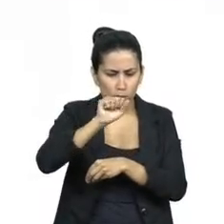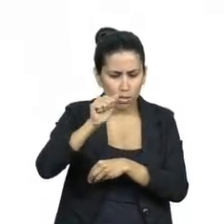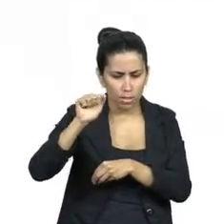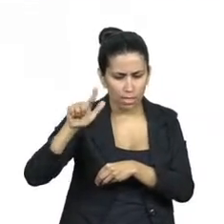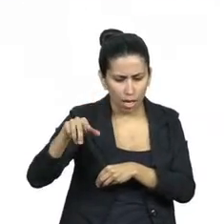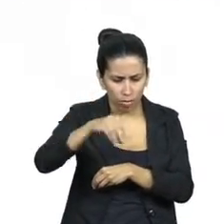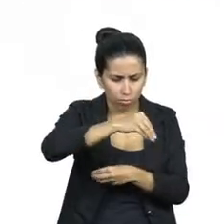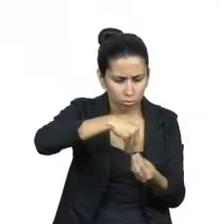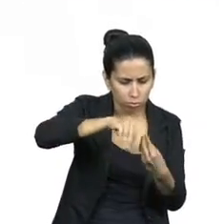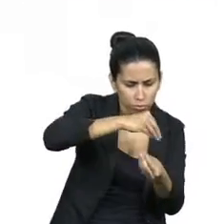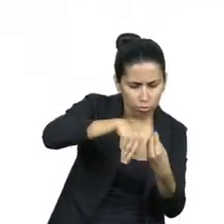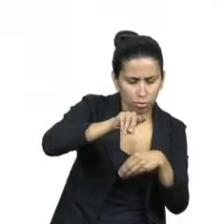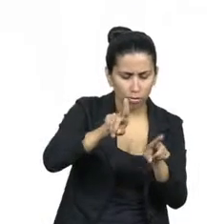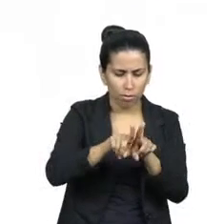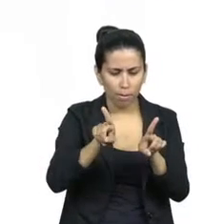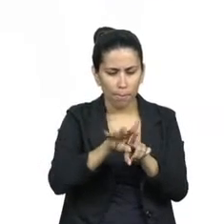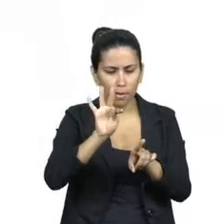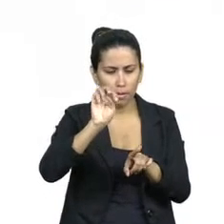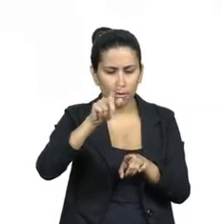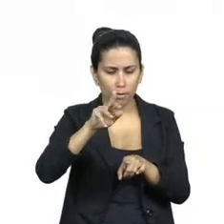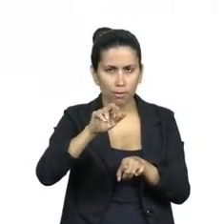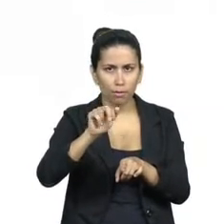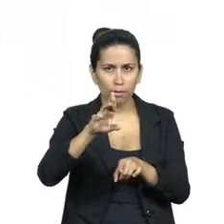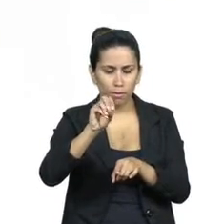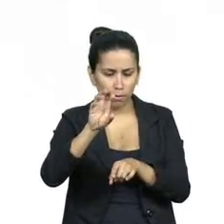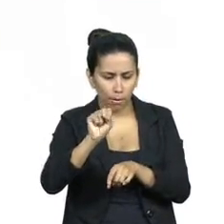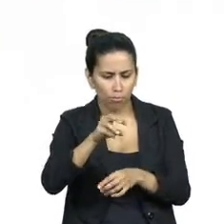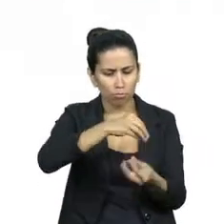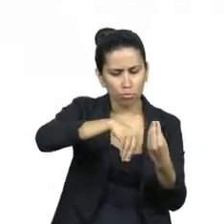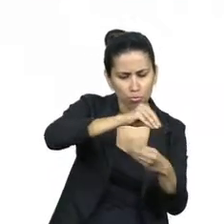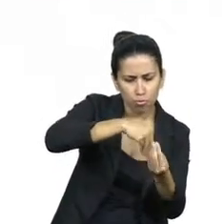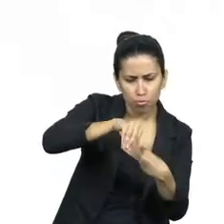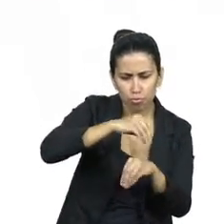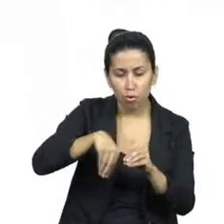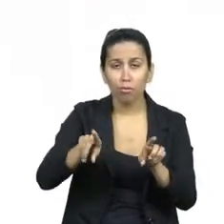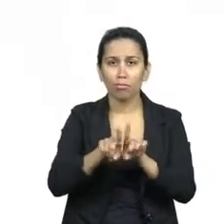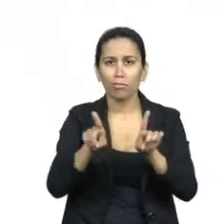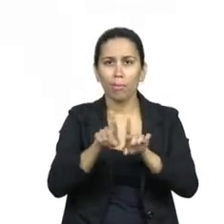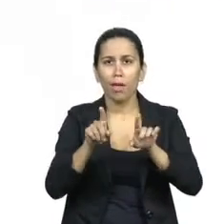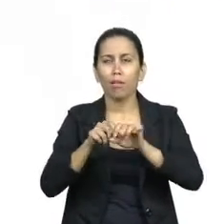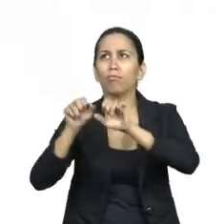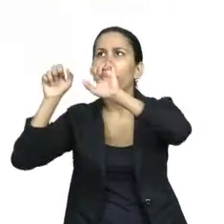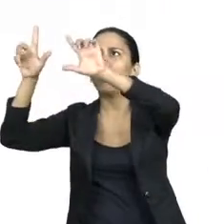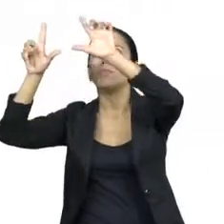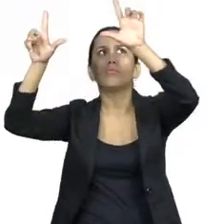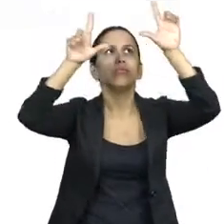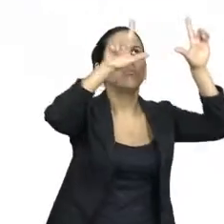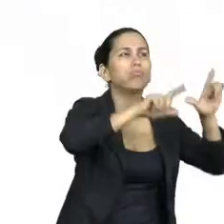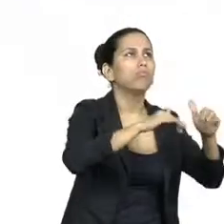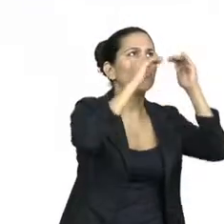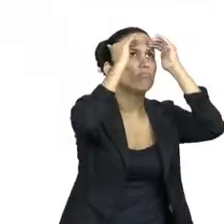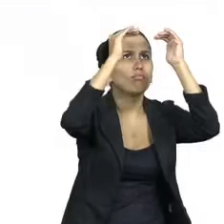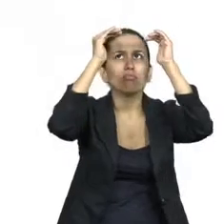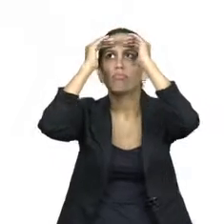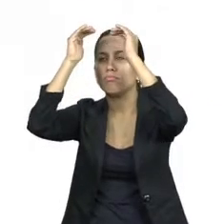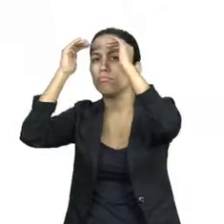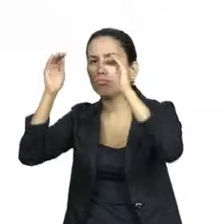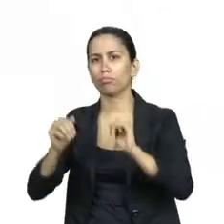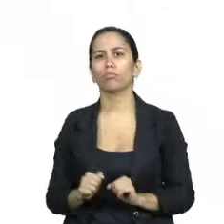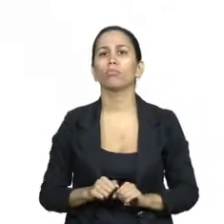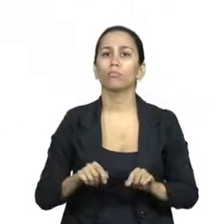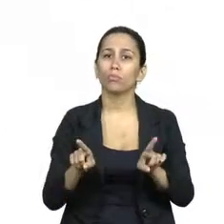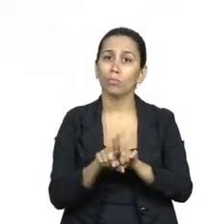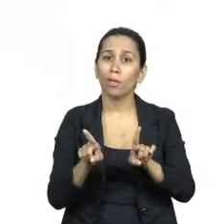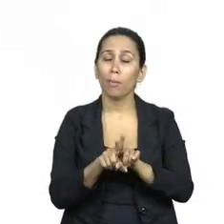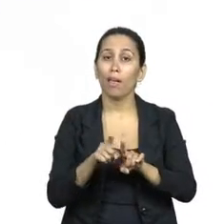próximo ao Tumbler enquanto ele estiver girando. Obedeça às sinalizações de segurança e às proteções coletivas para partes móveis da